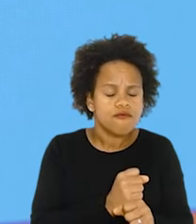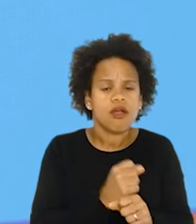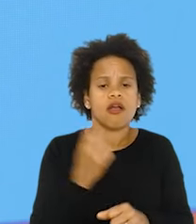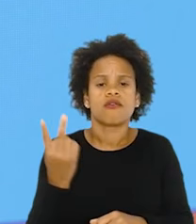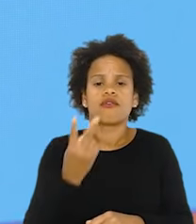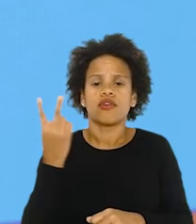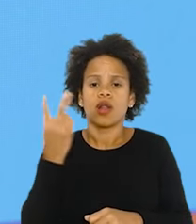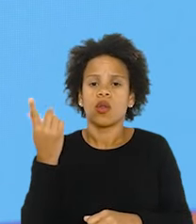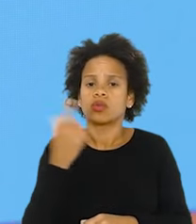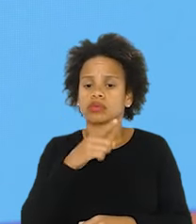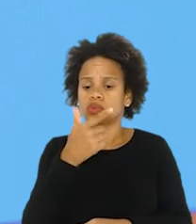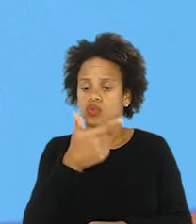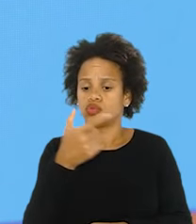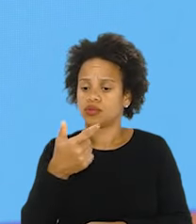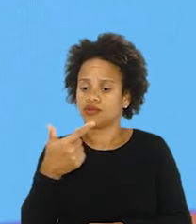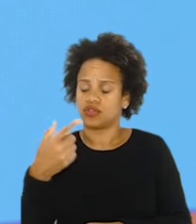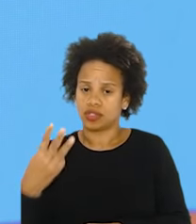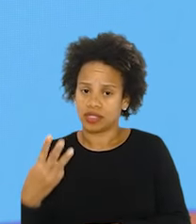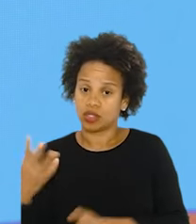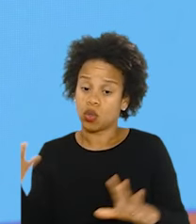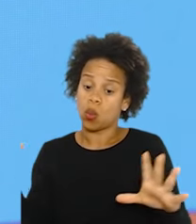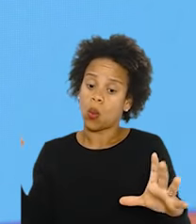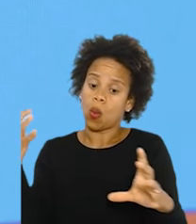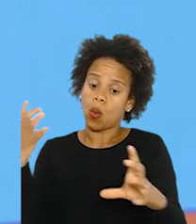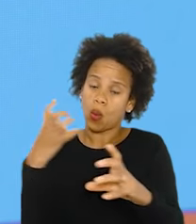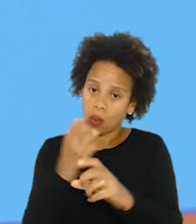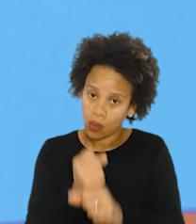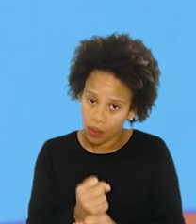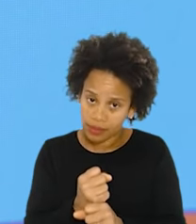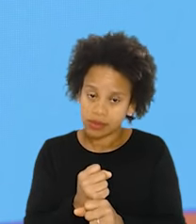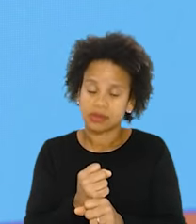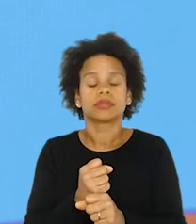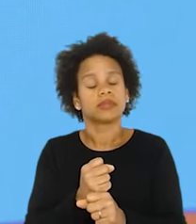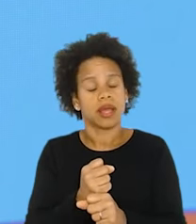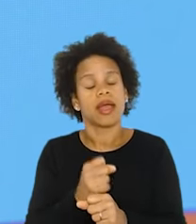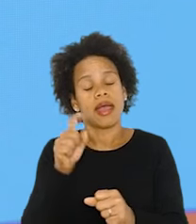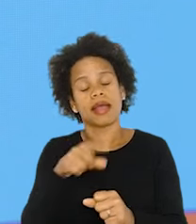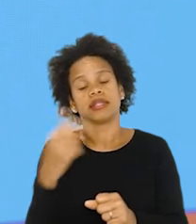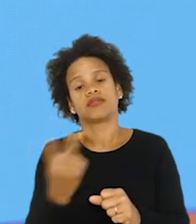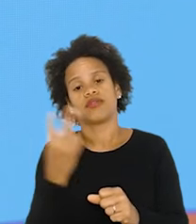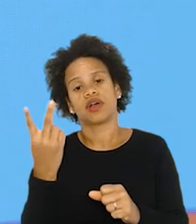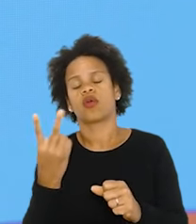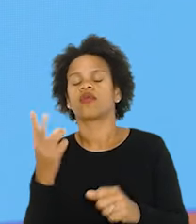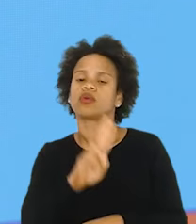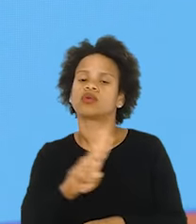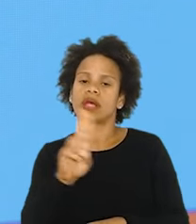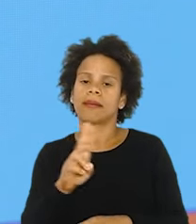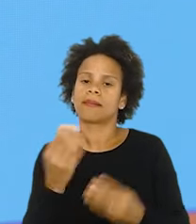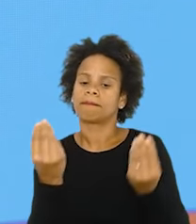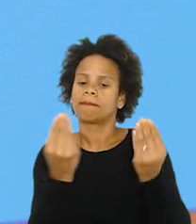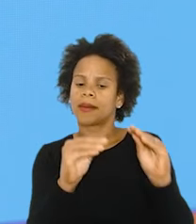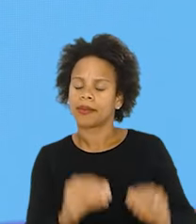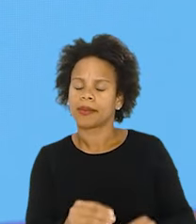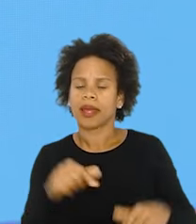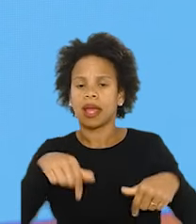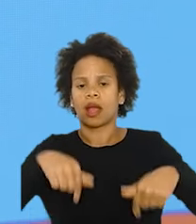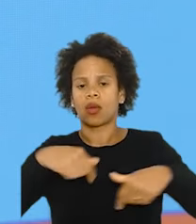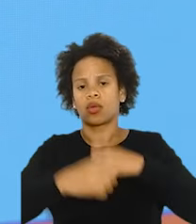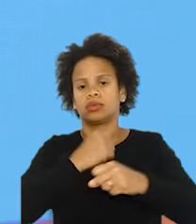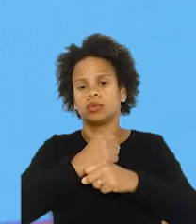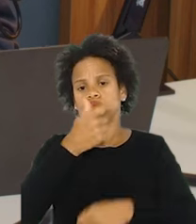2023 some todo esse valor que é o valor que você vai eh ser utilizado né Para você fazer sua declaração agora eh em